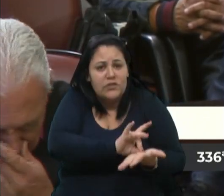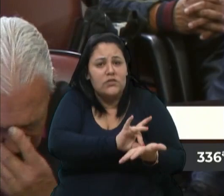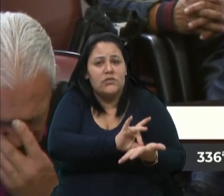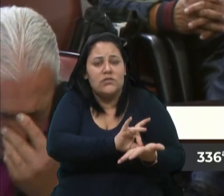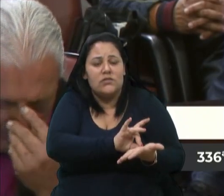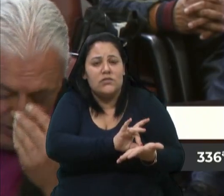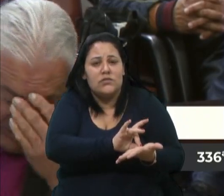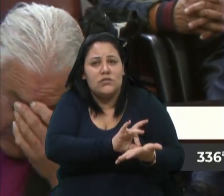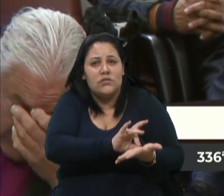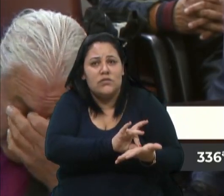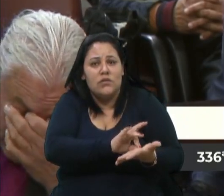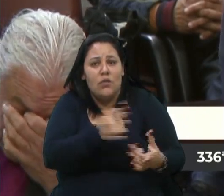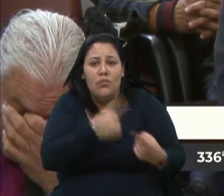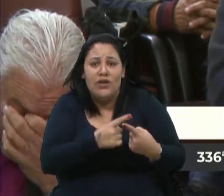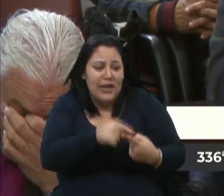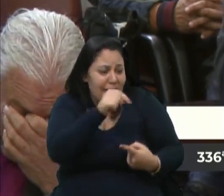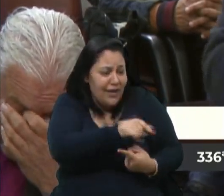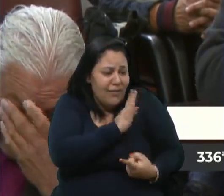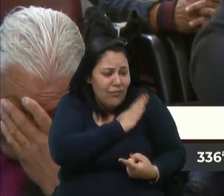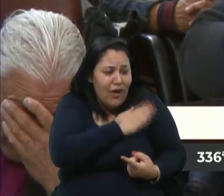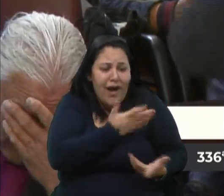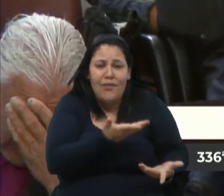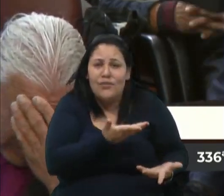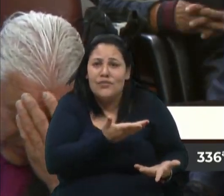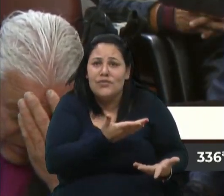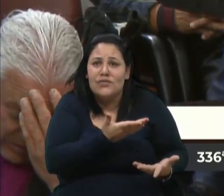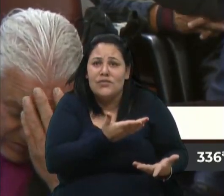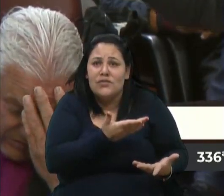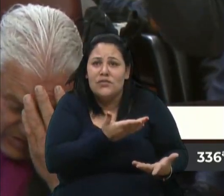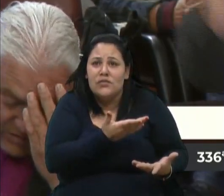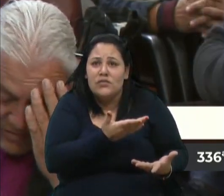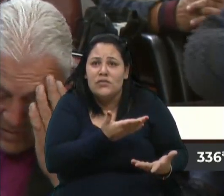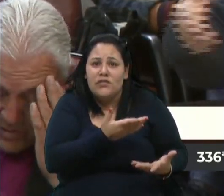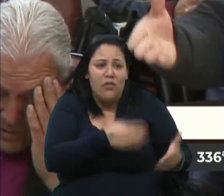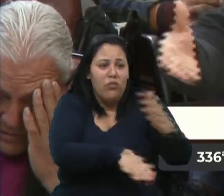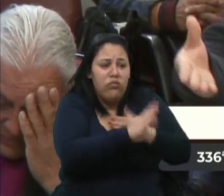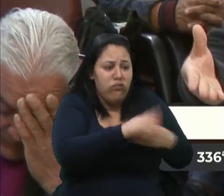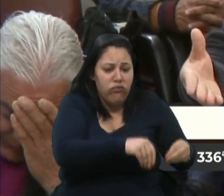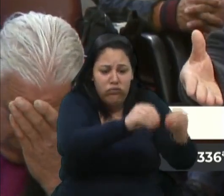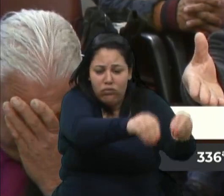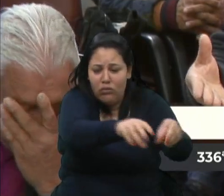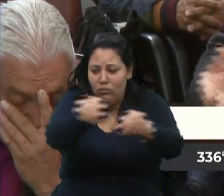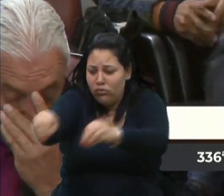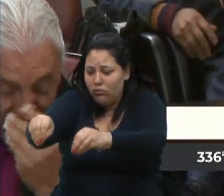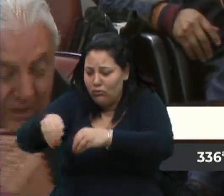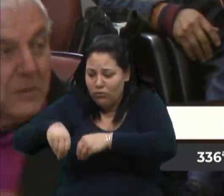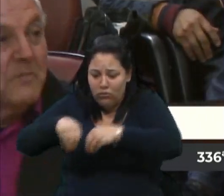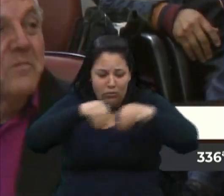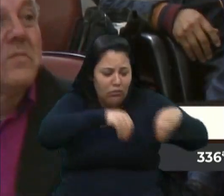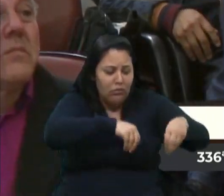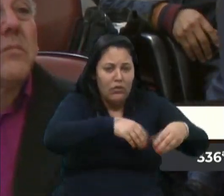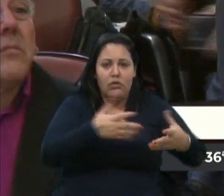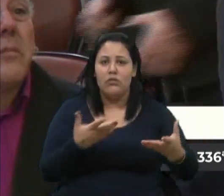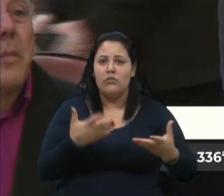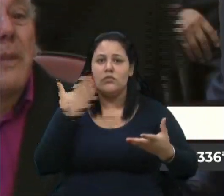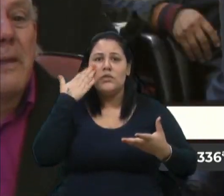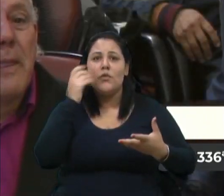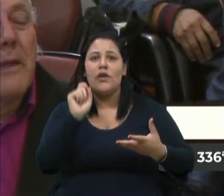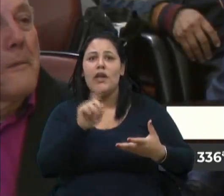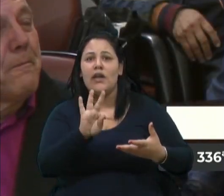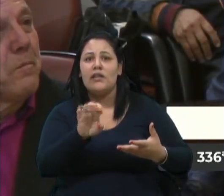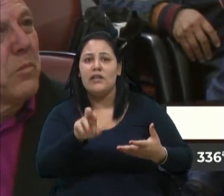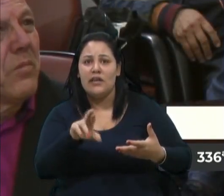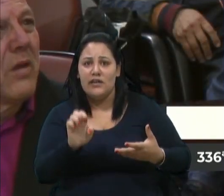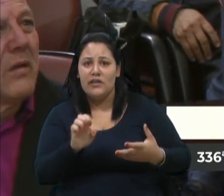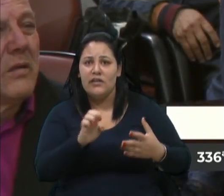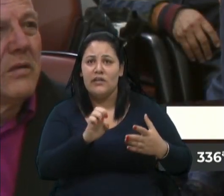porque esse é provisório. E eles ficam que nem nômades, um lugar no outro, no outro, no outro. Sabe o que a Tere Mandelli fez ali na igreja de Lourdes,